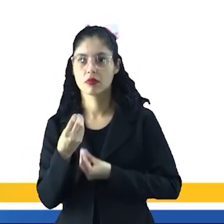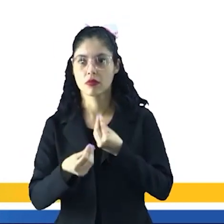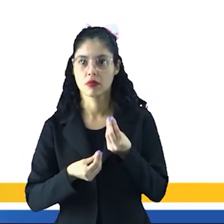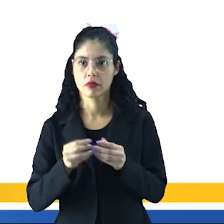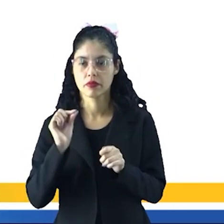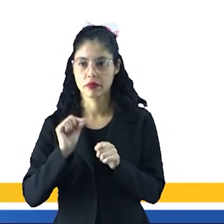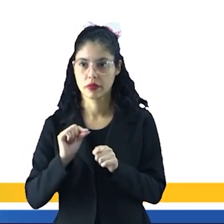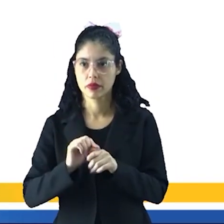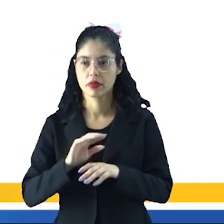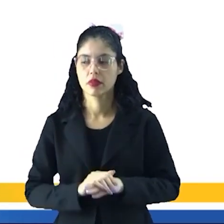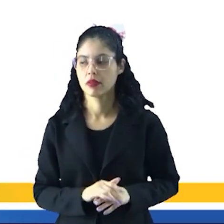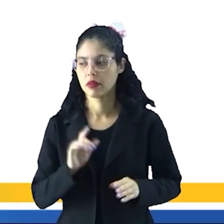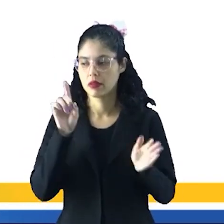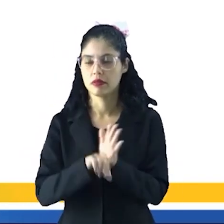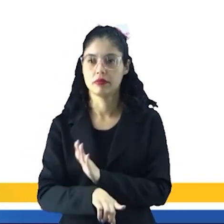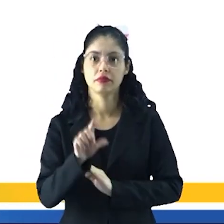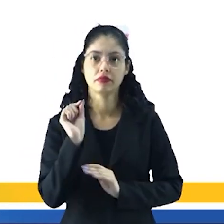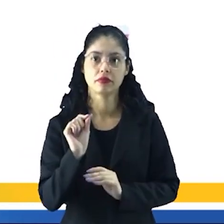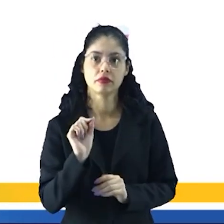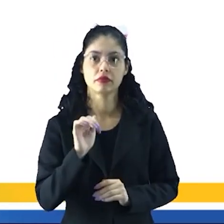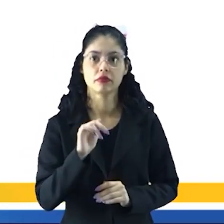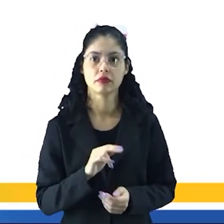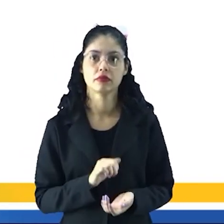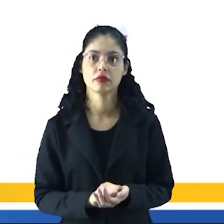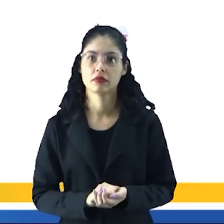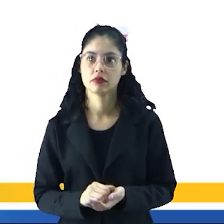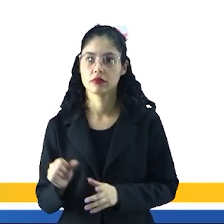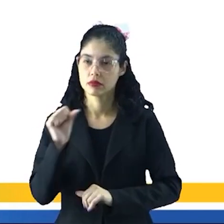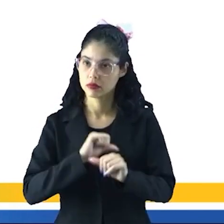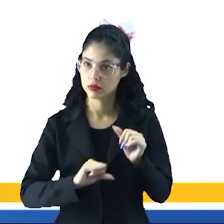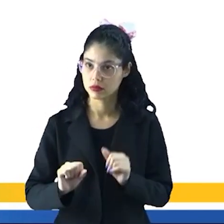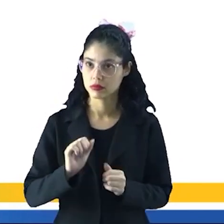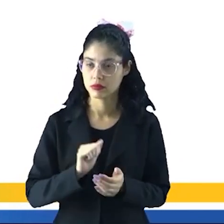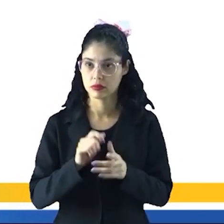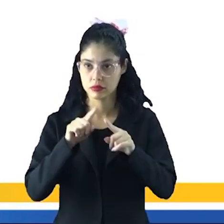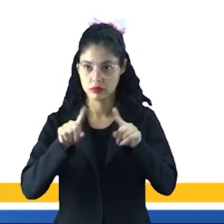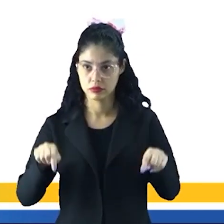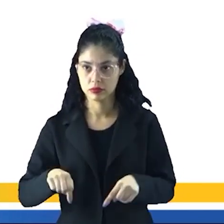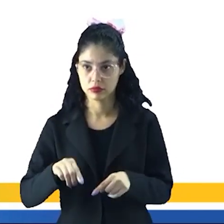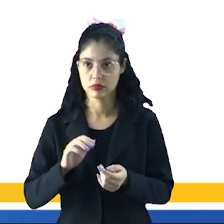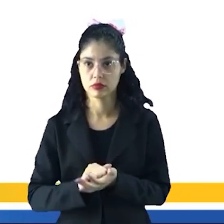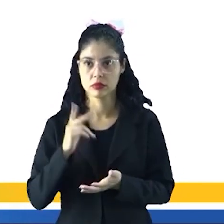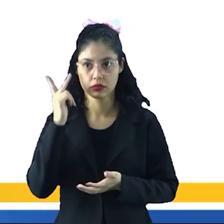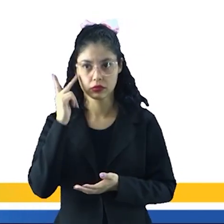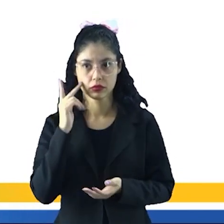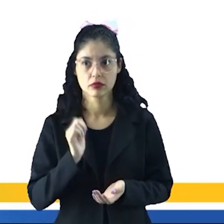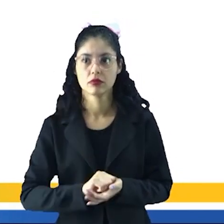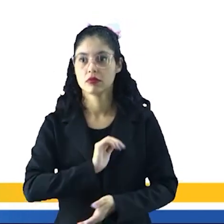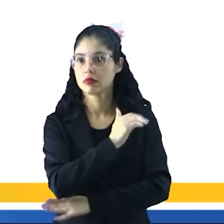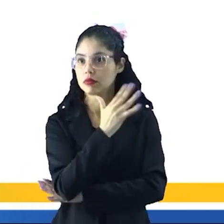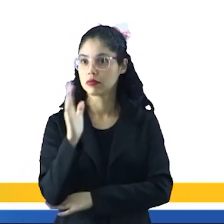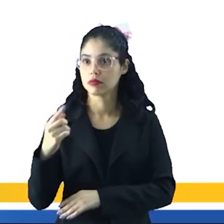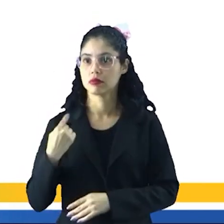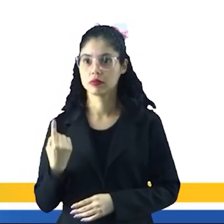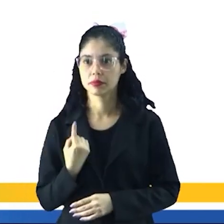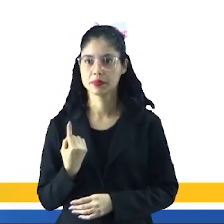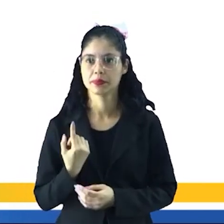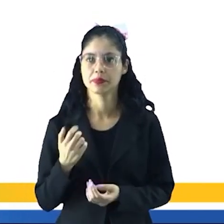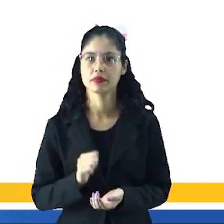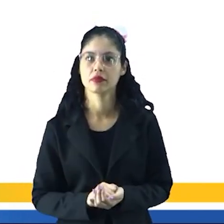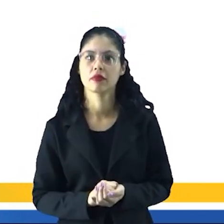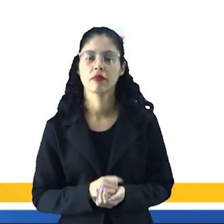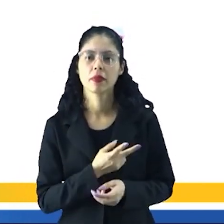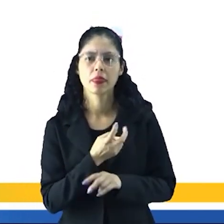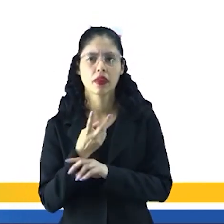obra. E aí a pergunta é, a instalação Dengo transformou a Sala do MAN em São Paulo em um ambiente